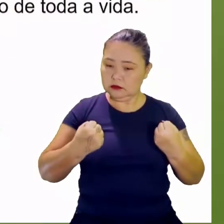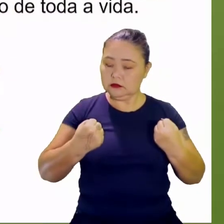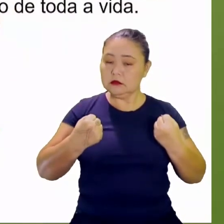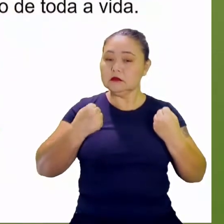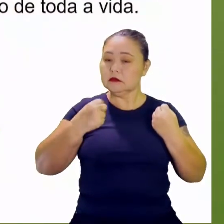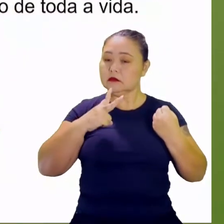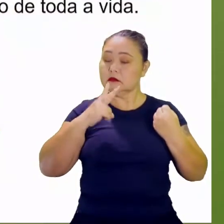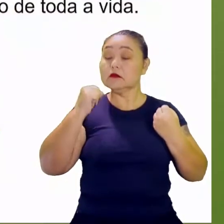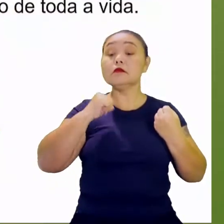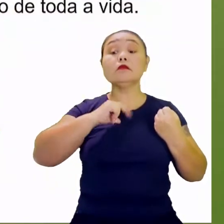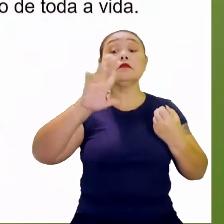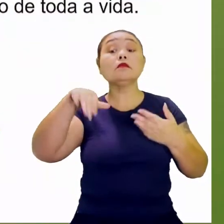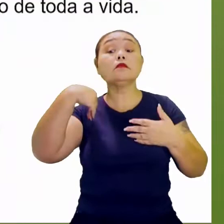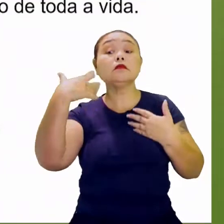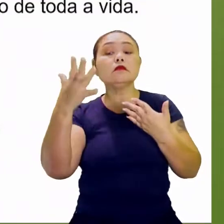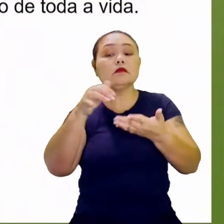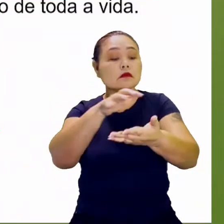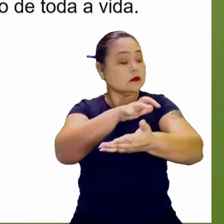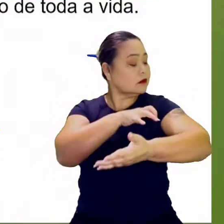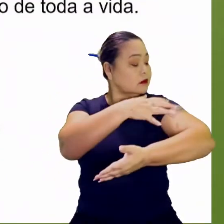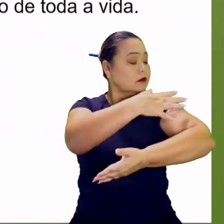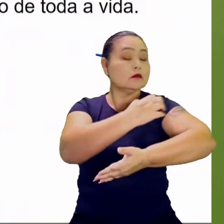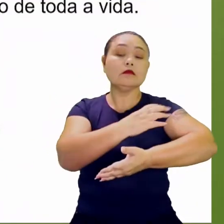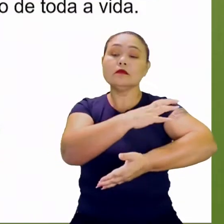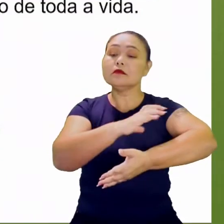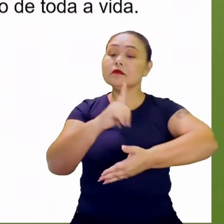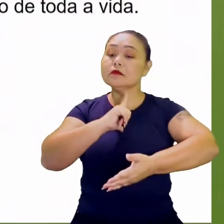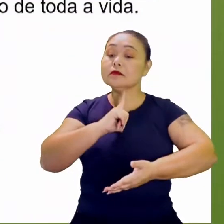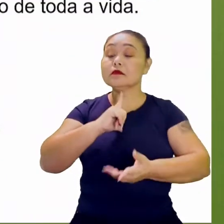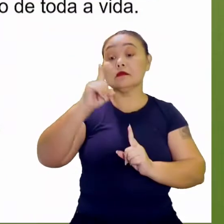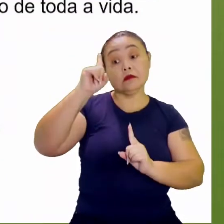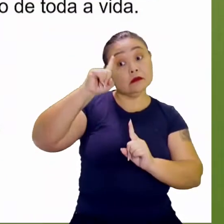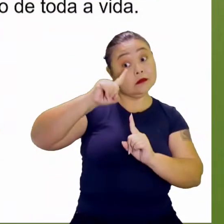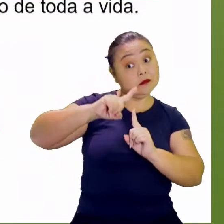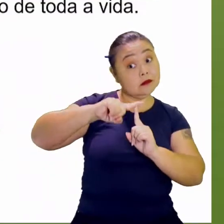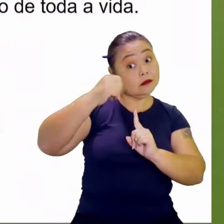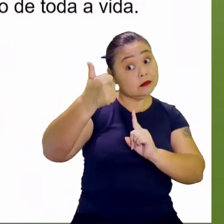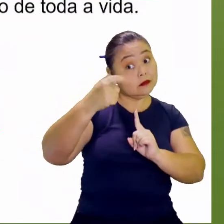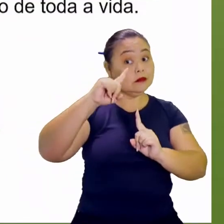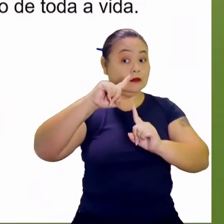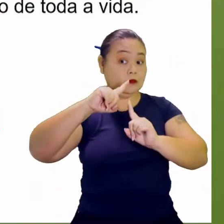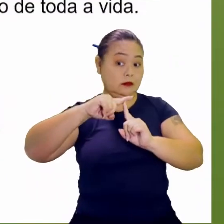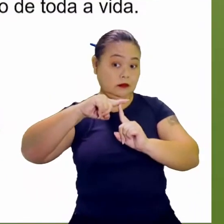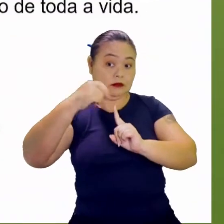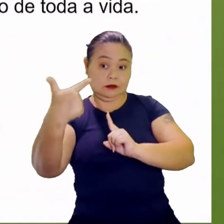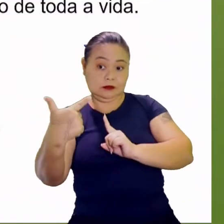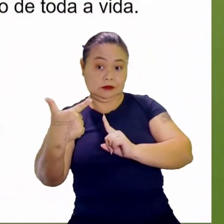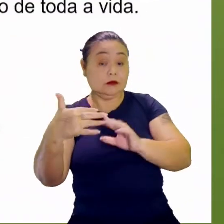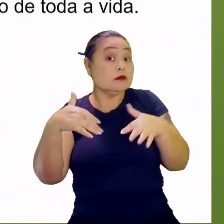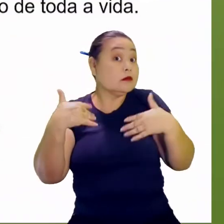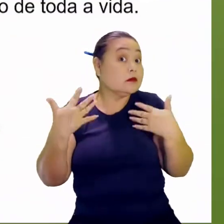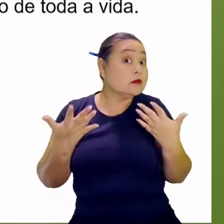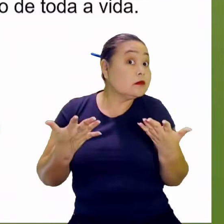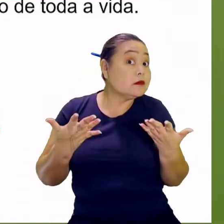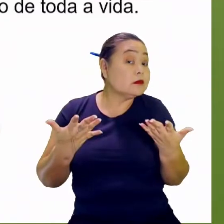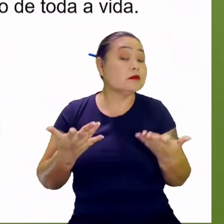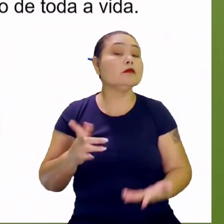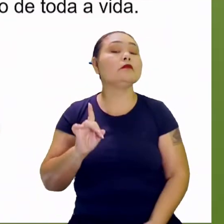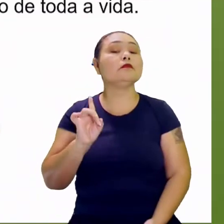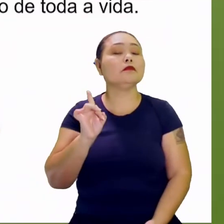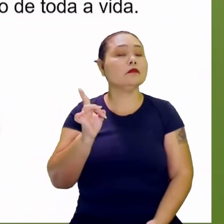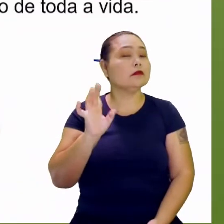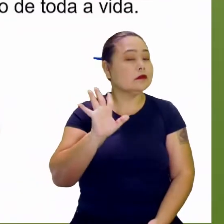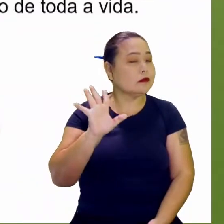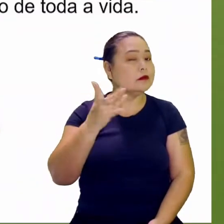Ele precisa de que fibra nos braços dele? Será que é tipo 1 ou será que é tipo 2? Tô